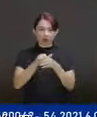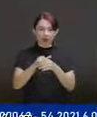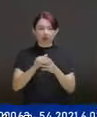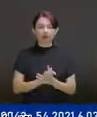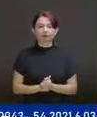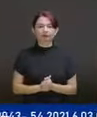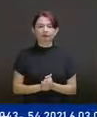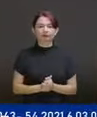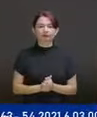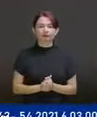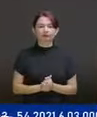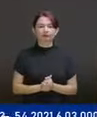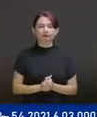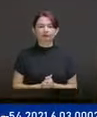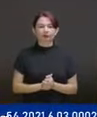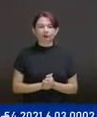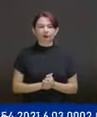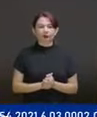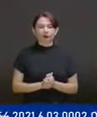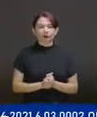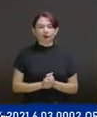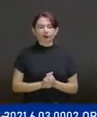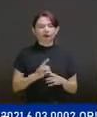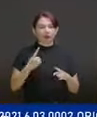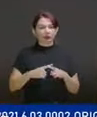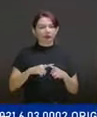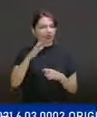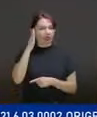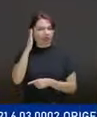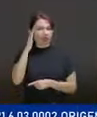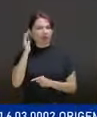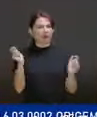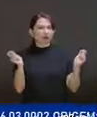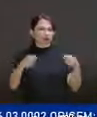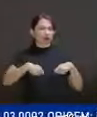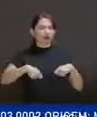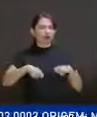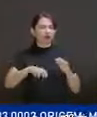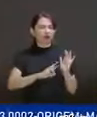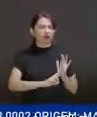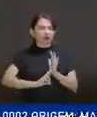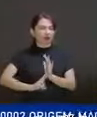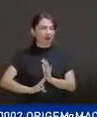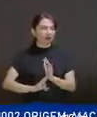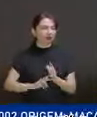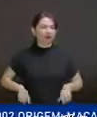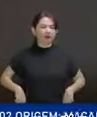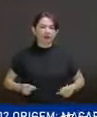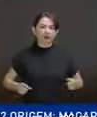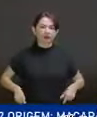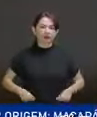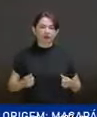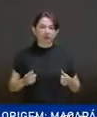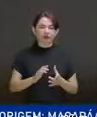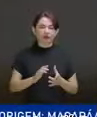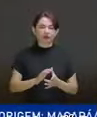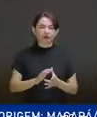que determinou o prosseguimento do feito, por entender ser possível apurar os fatos pela representação por gastos